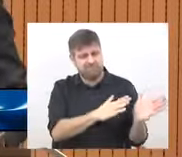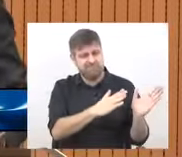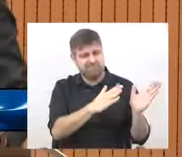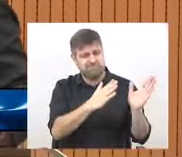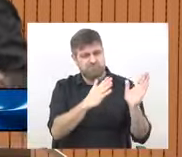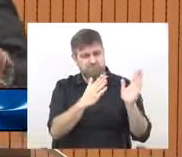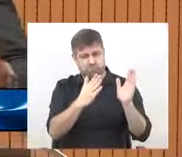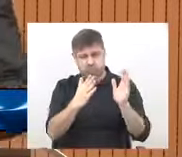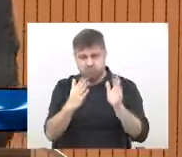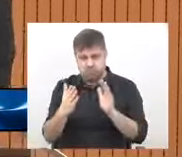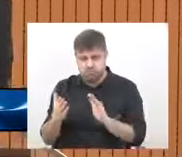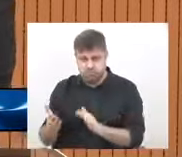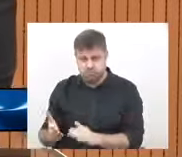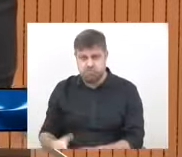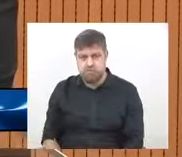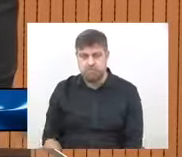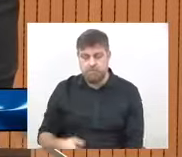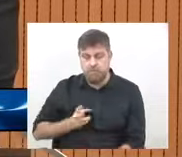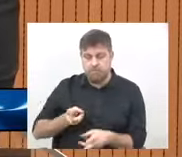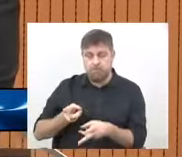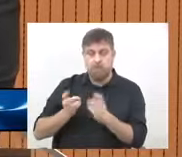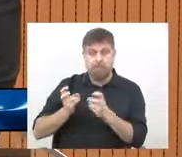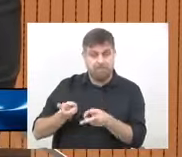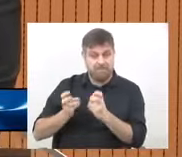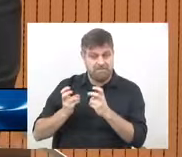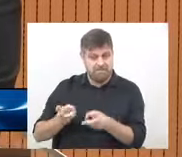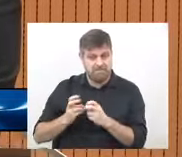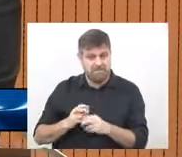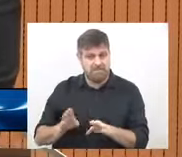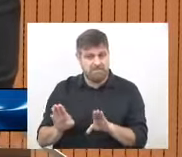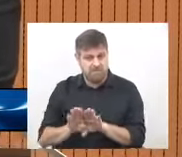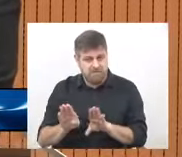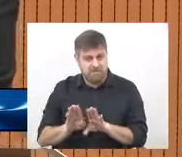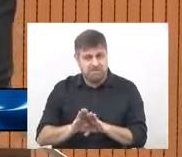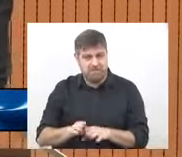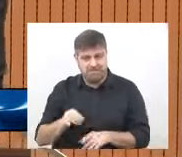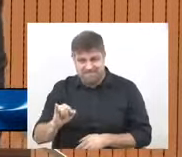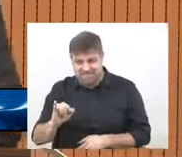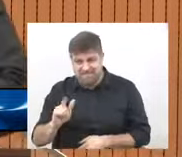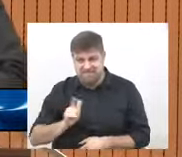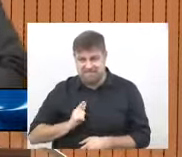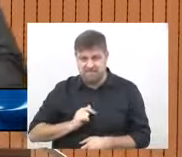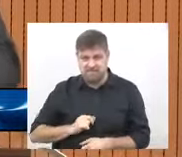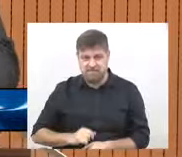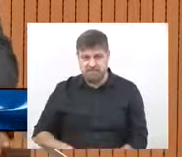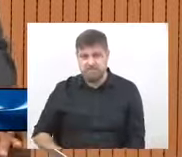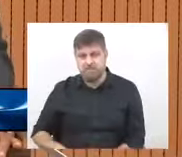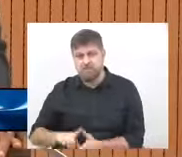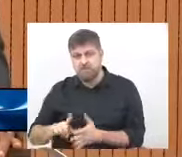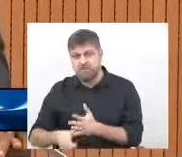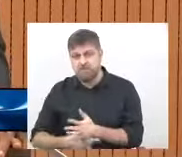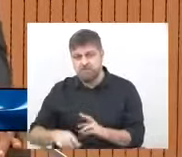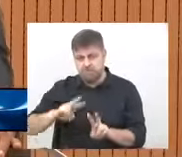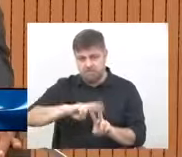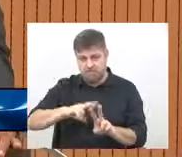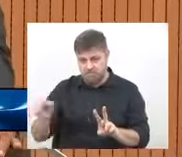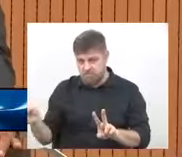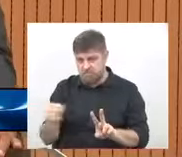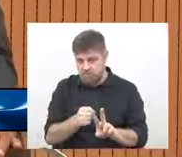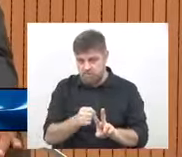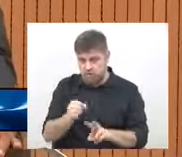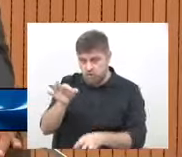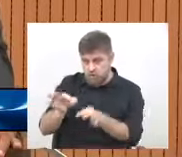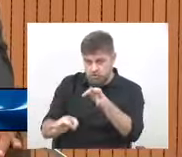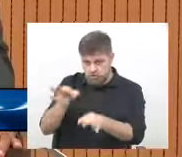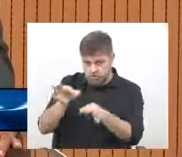gente está percebendo na televisão, aquela questão se deve se prender depois que se